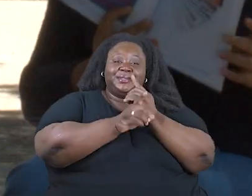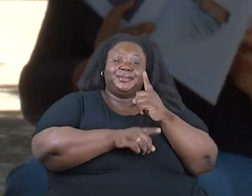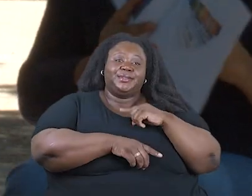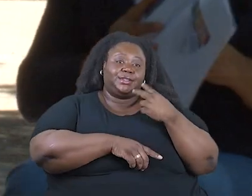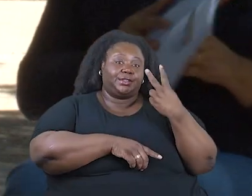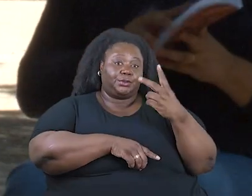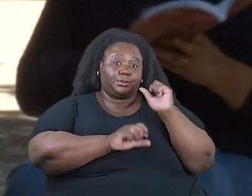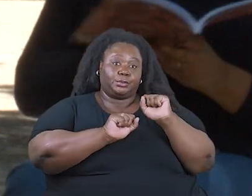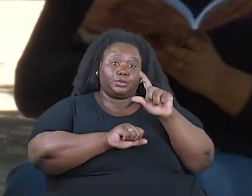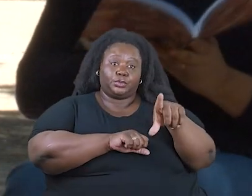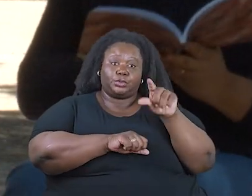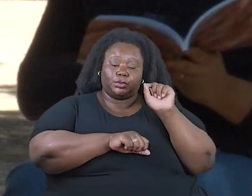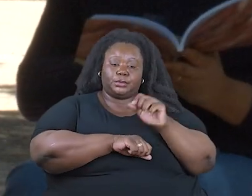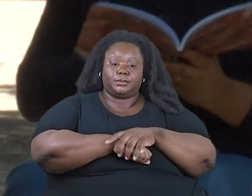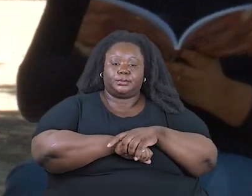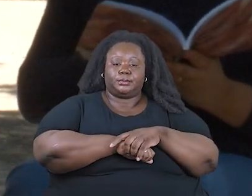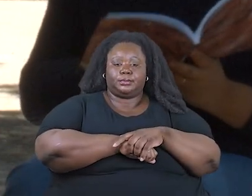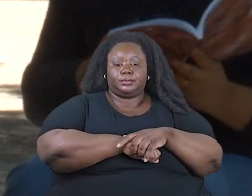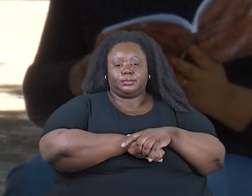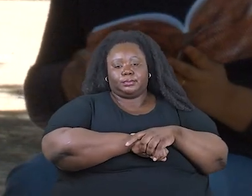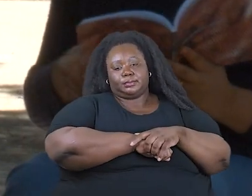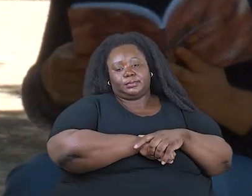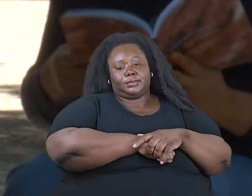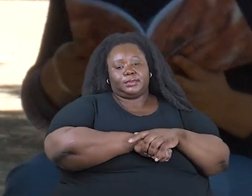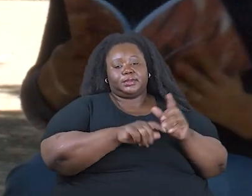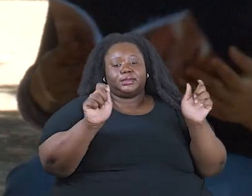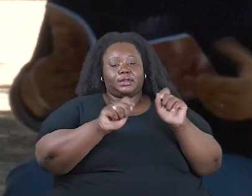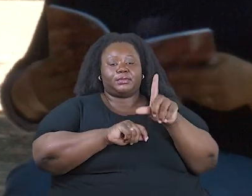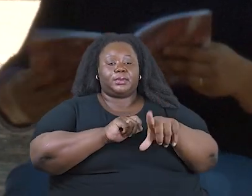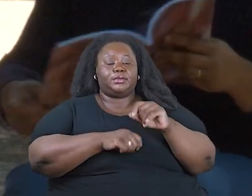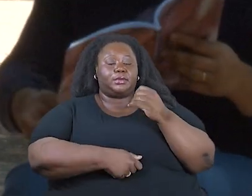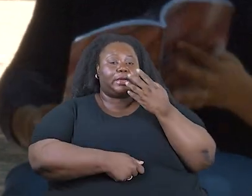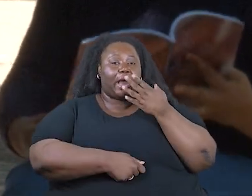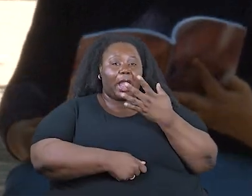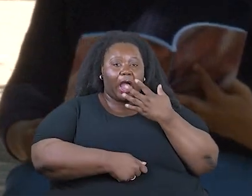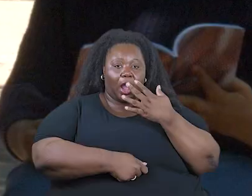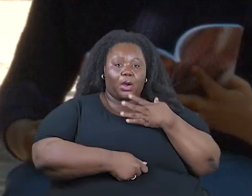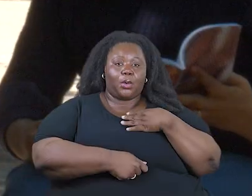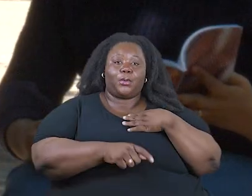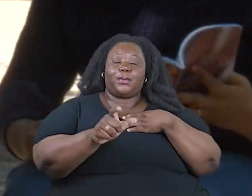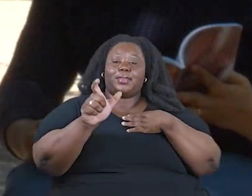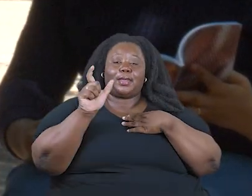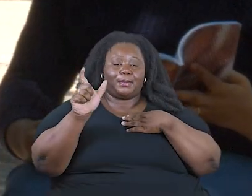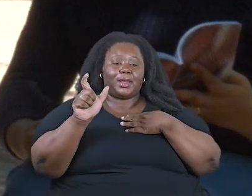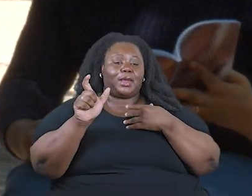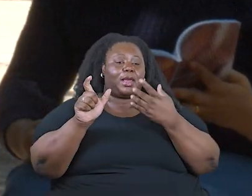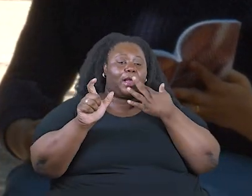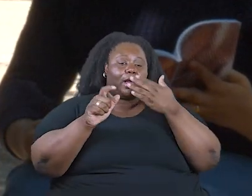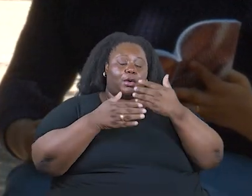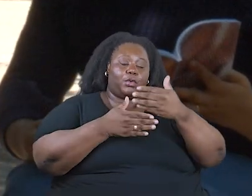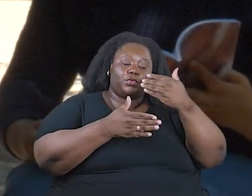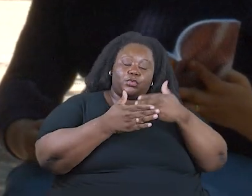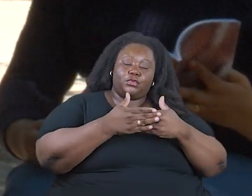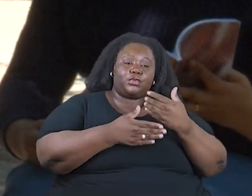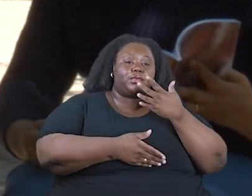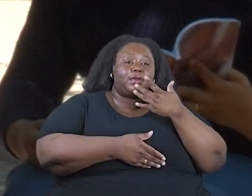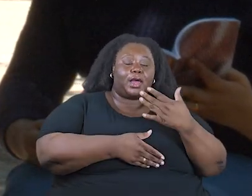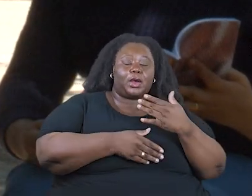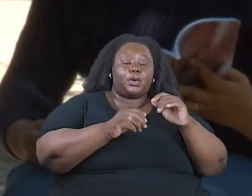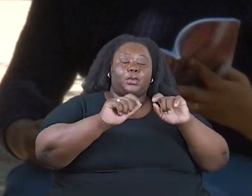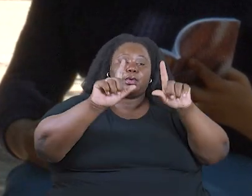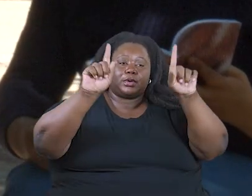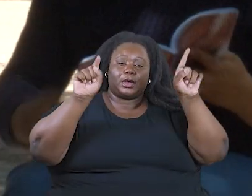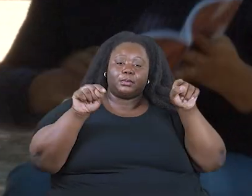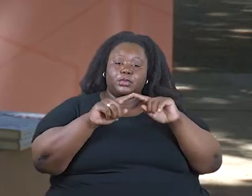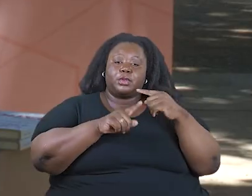podia escolher e dava para escolher a cor. Então dava para escolher a cor da palavra, a cor do fundo e a cor da moldura, porque